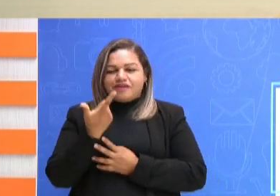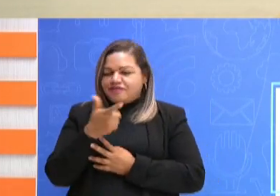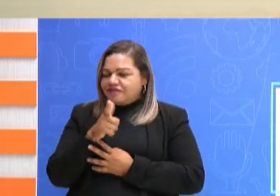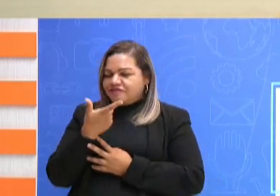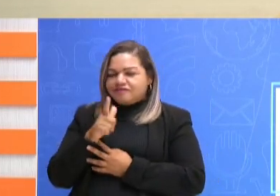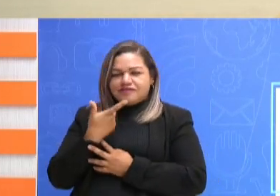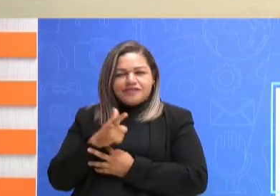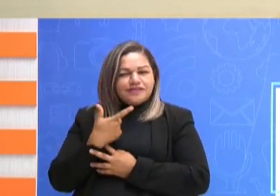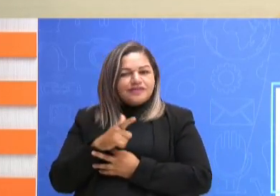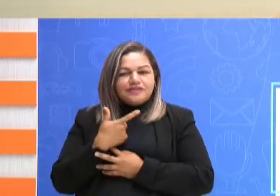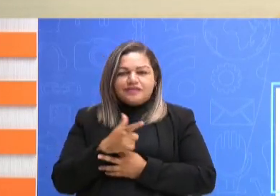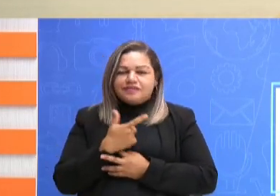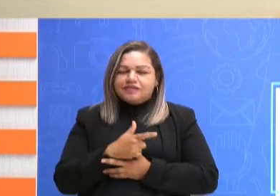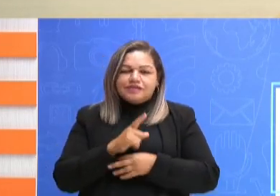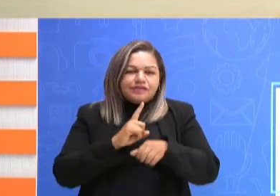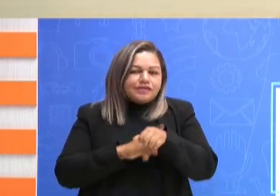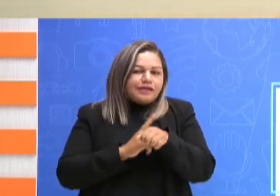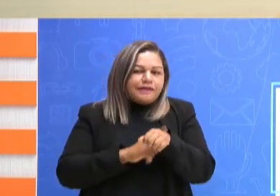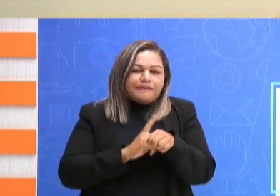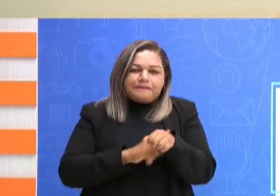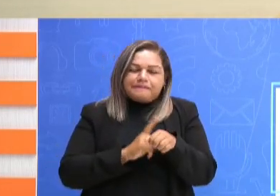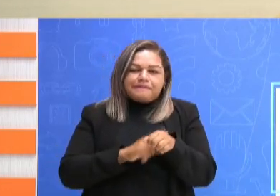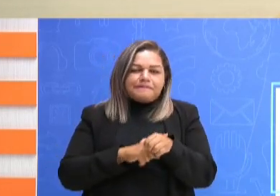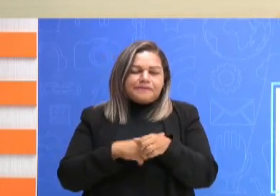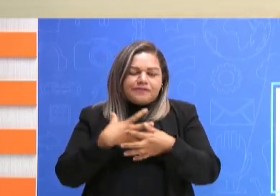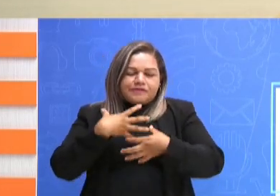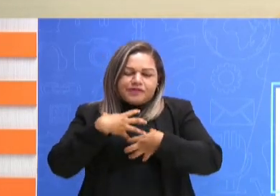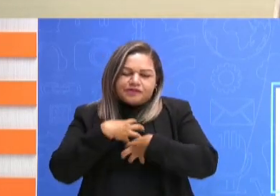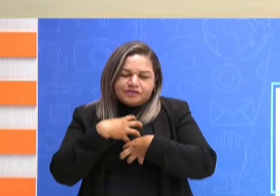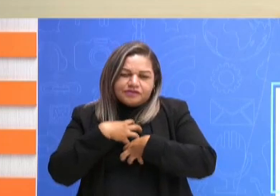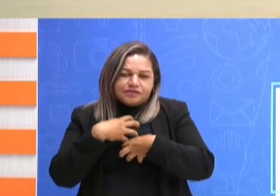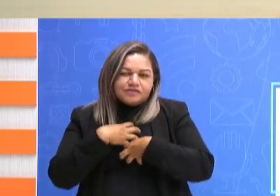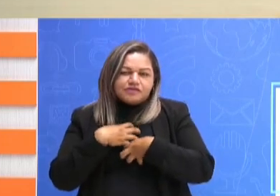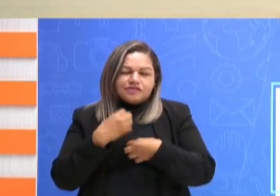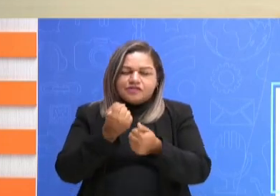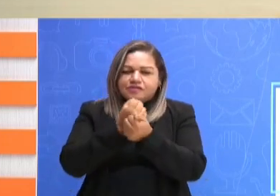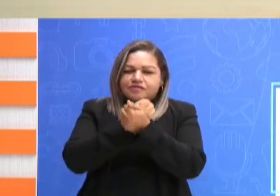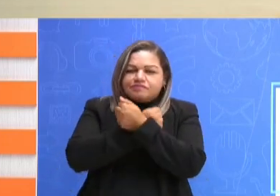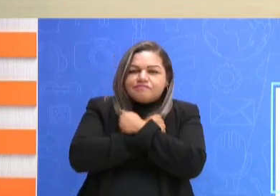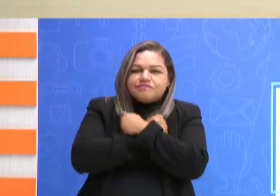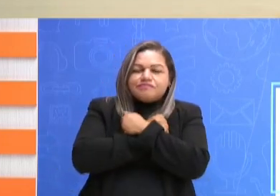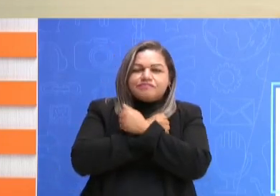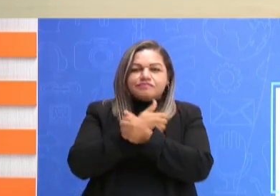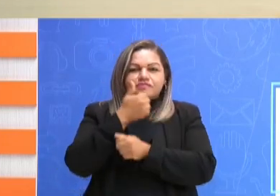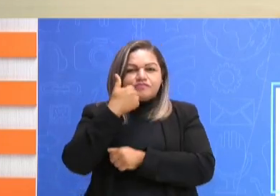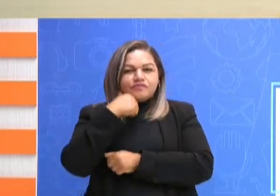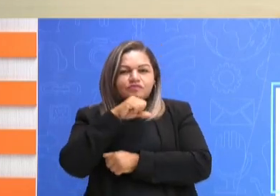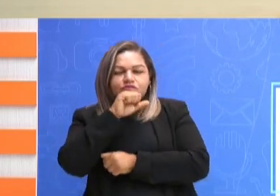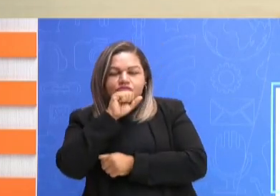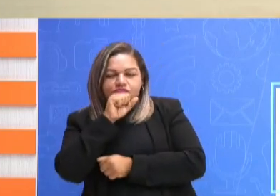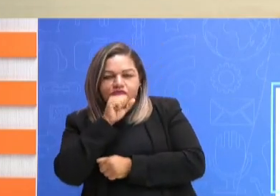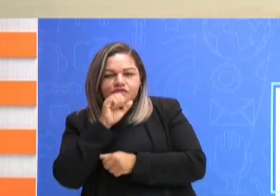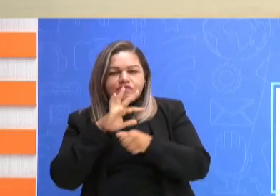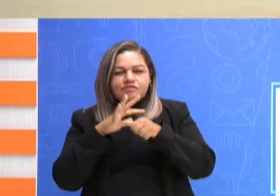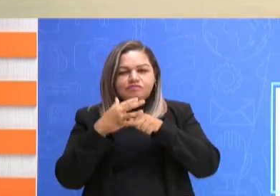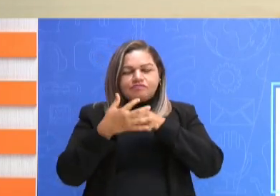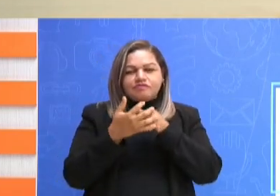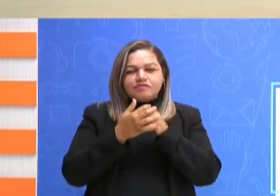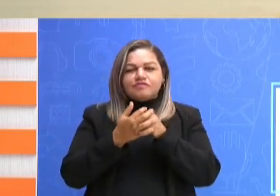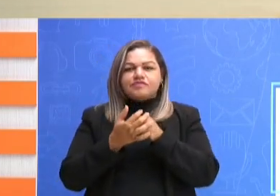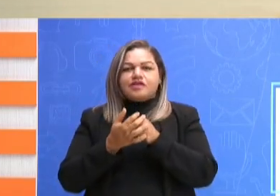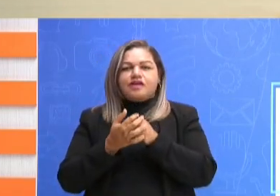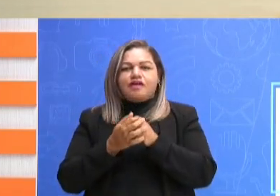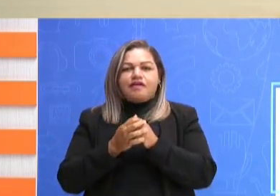existe momento mais deslumbrante e mais eternizado do que você abraçá-la, mesmo nesse momento de pandemia. Você